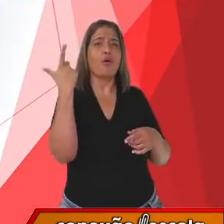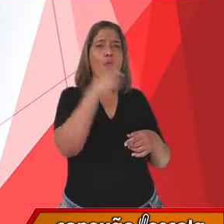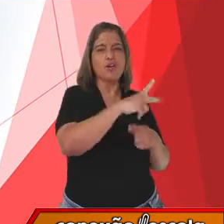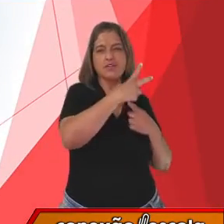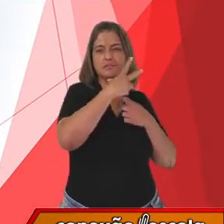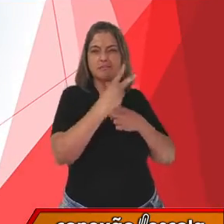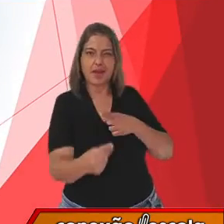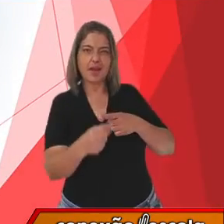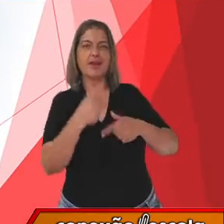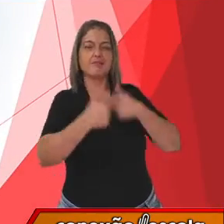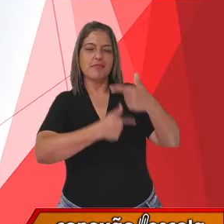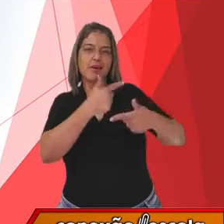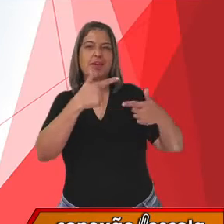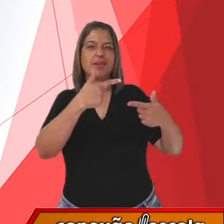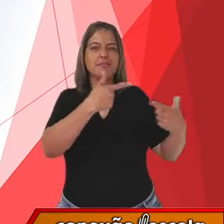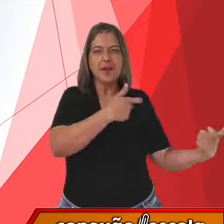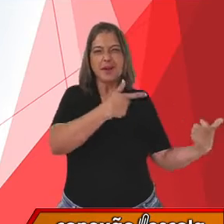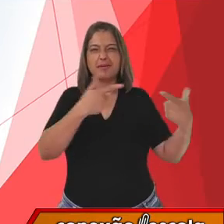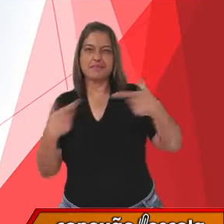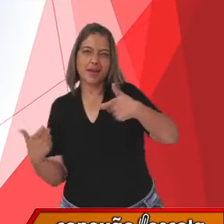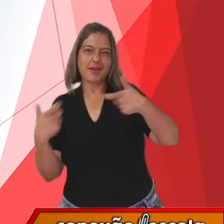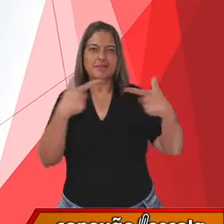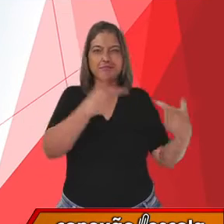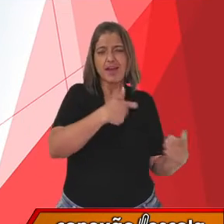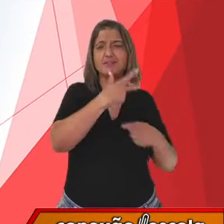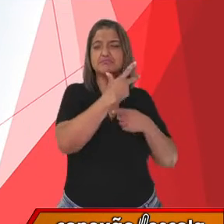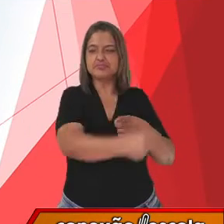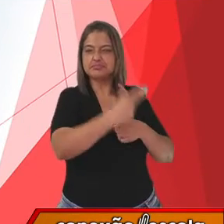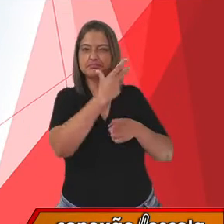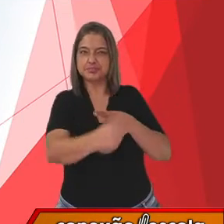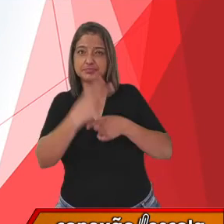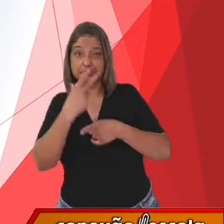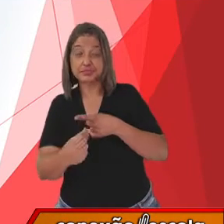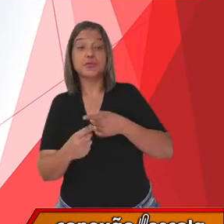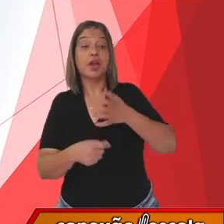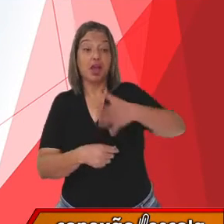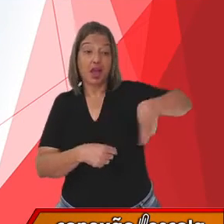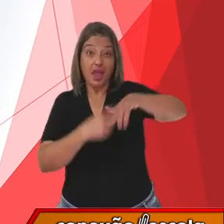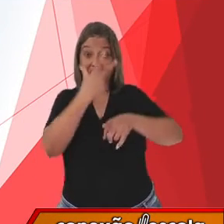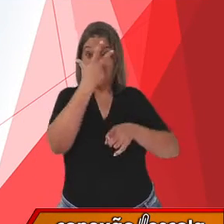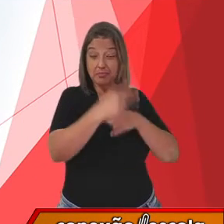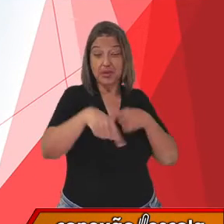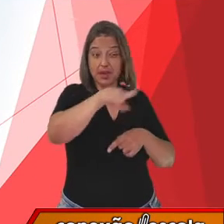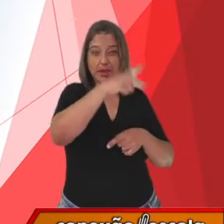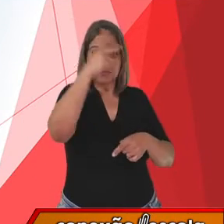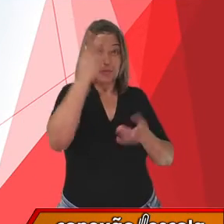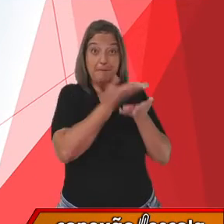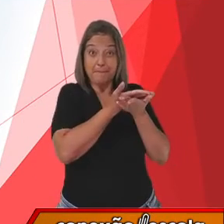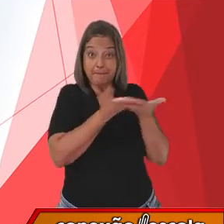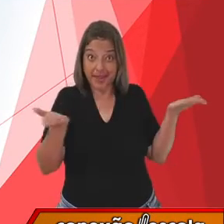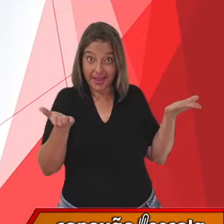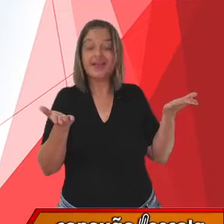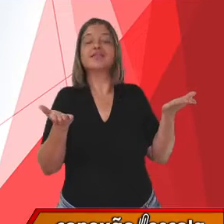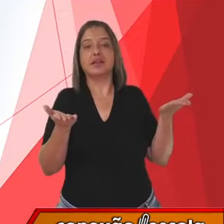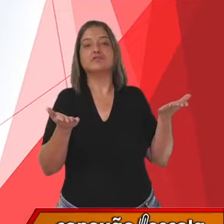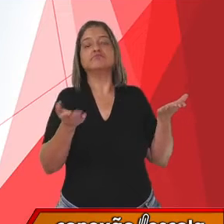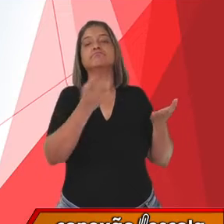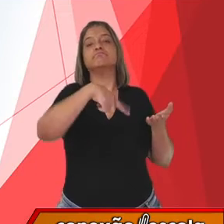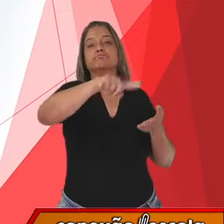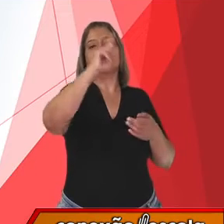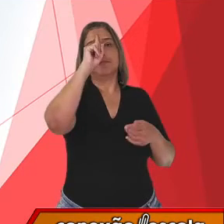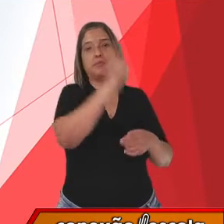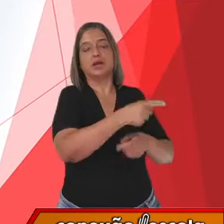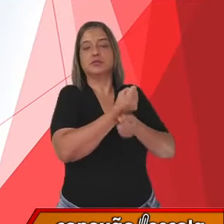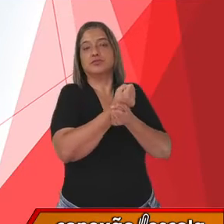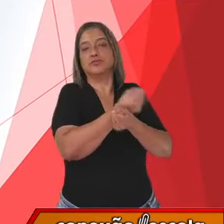um combate. Os derrotados eram transformados em mão de obra escrava. Mas o trabalho